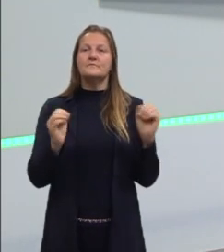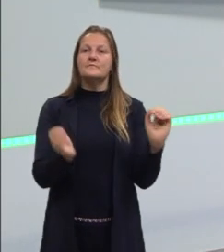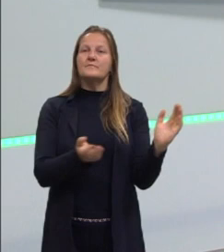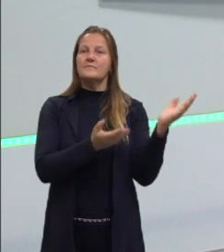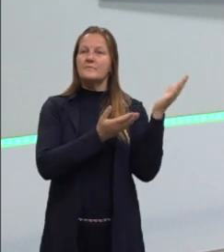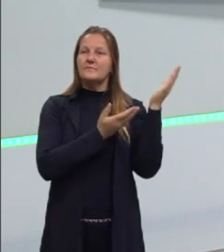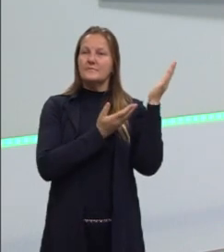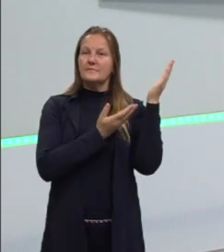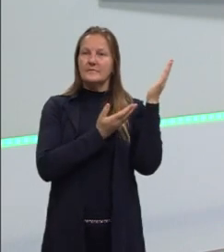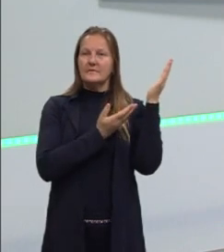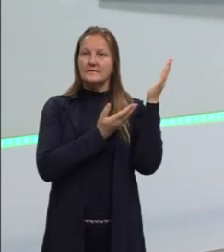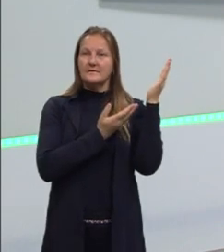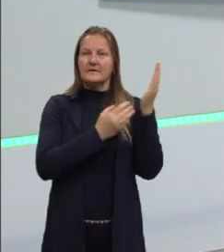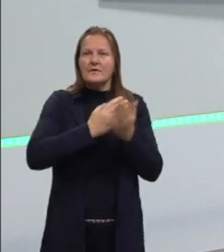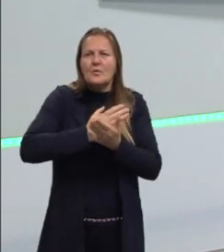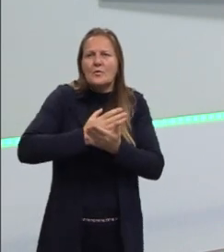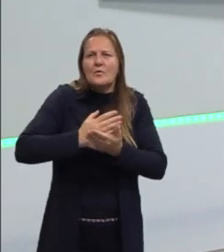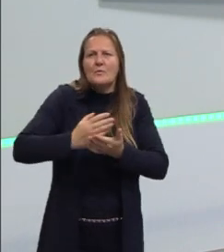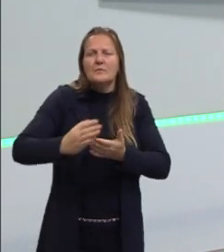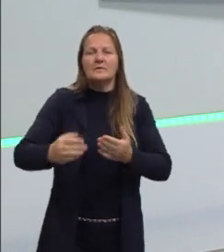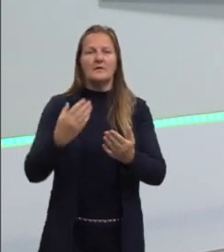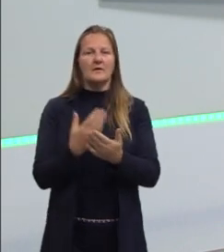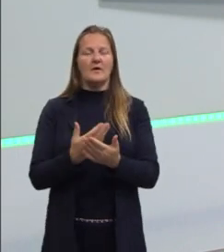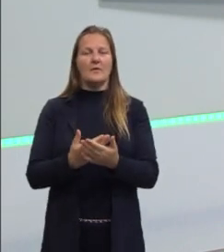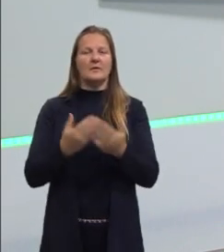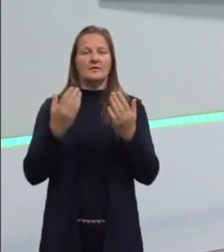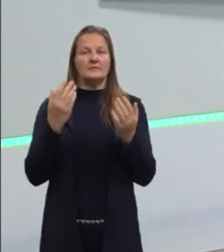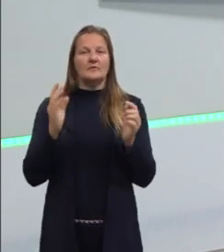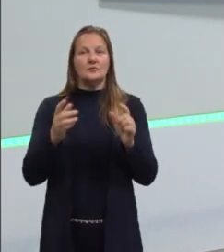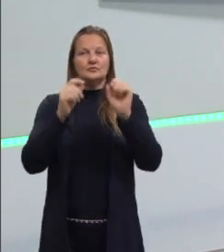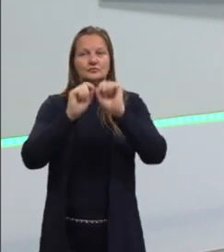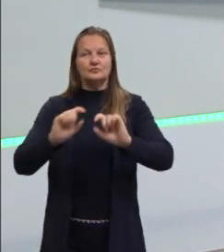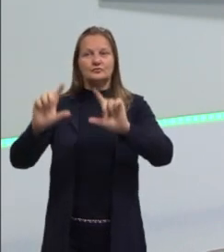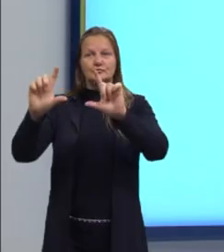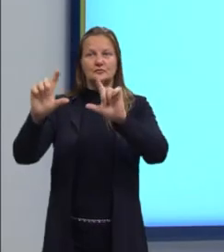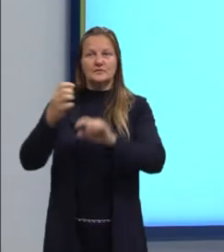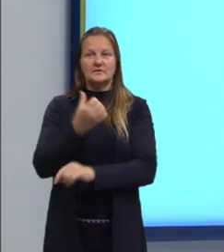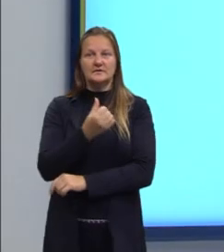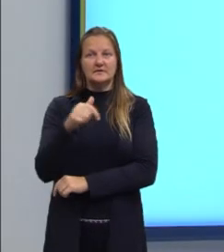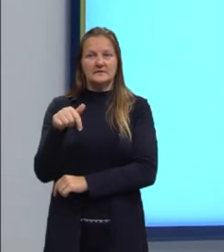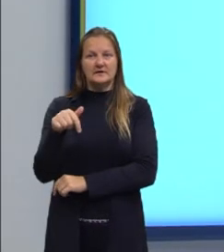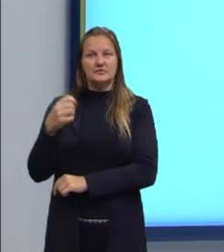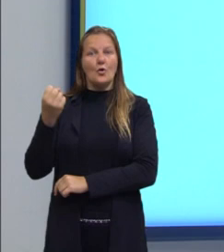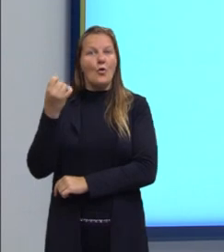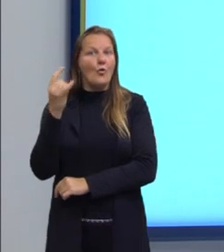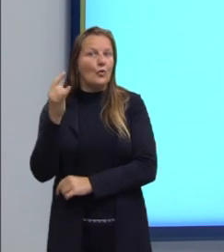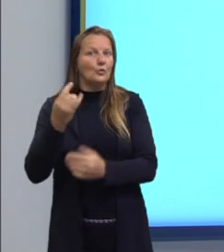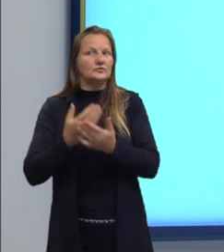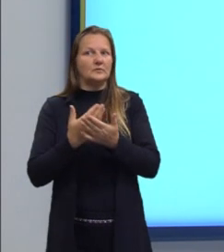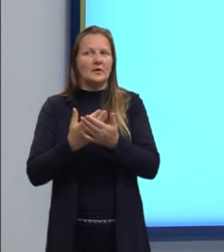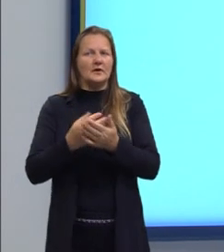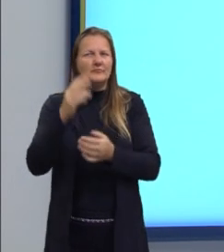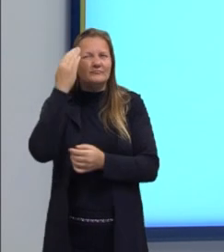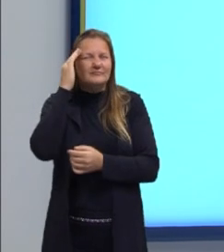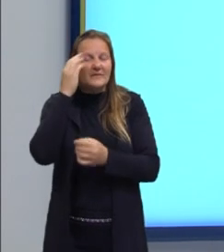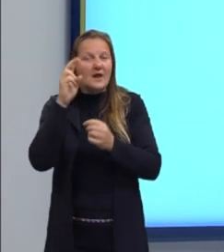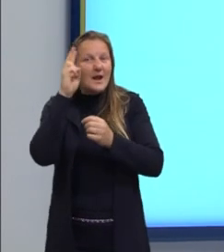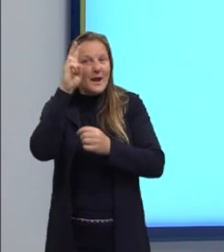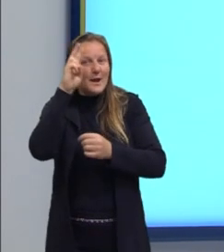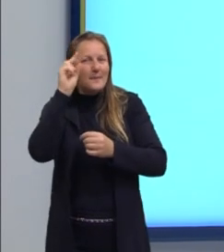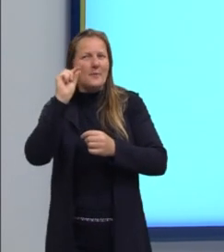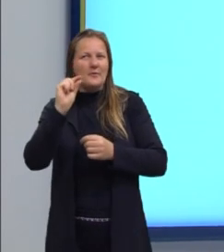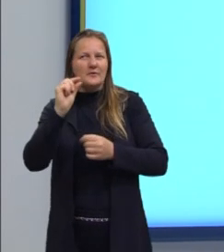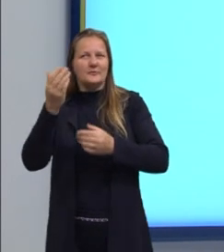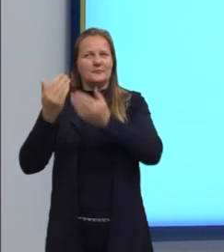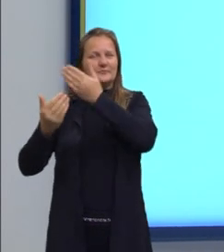gente dar início na nossa aula de hoje eu trouxe o slide da aula 67 da nossa última aula para a gente relembrar